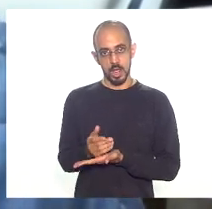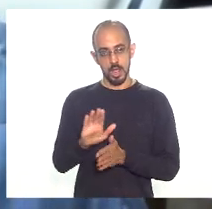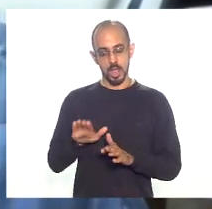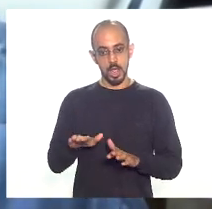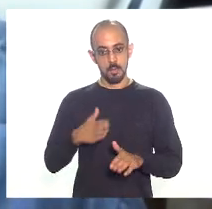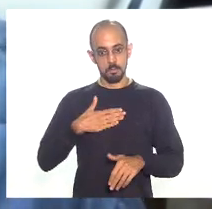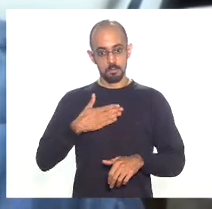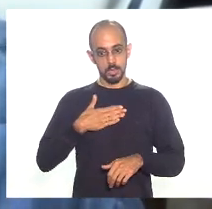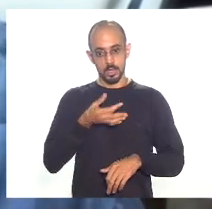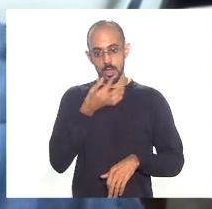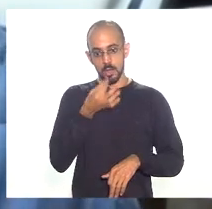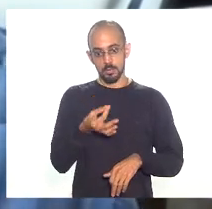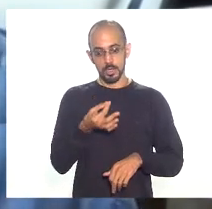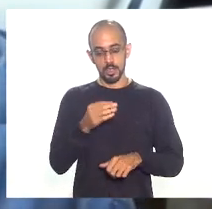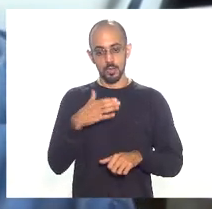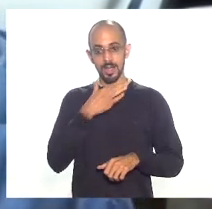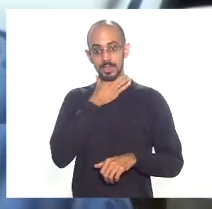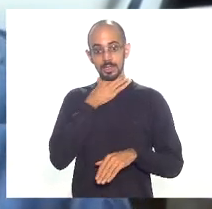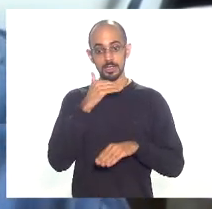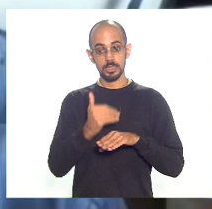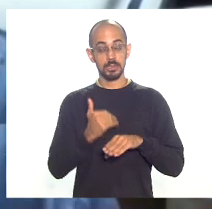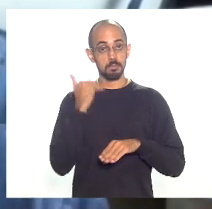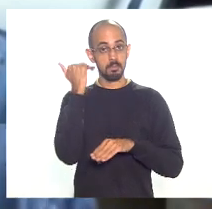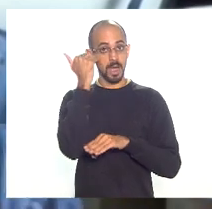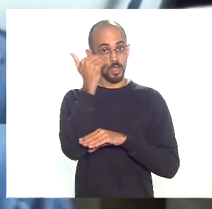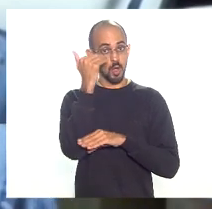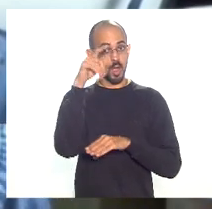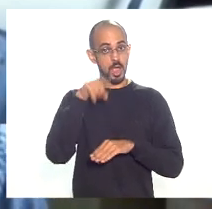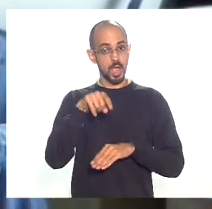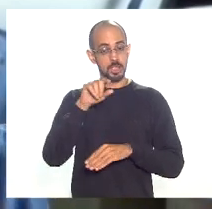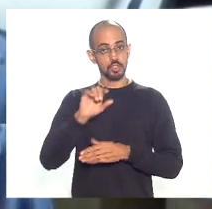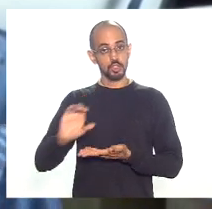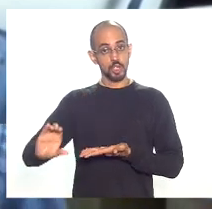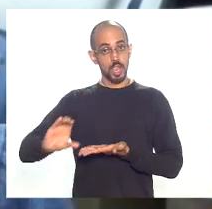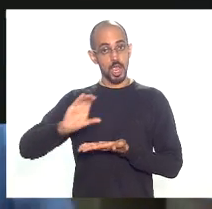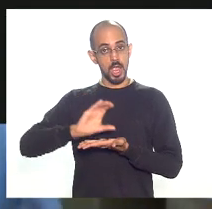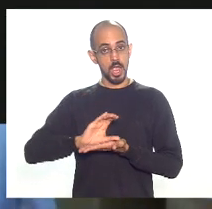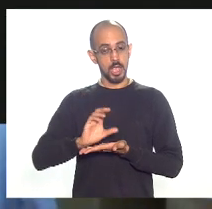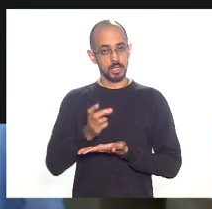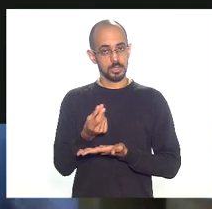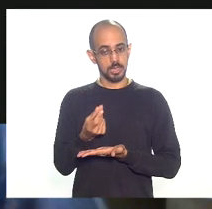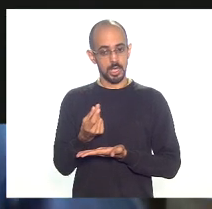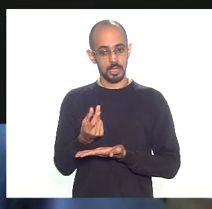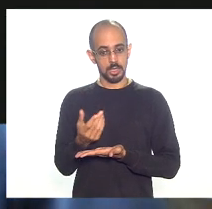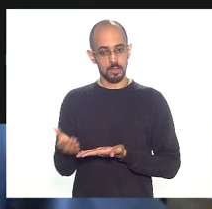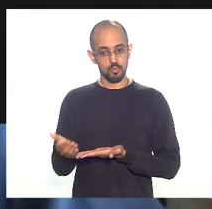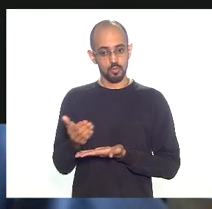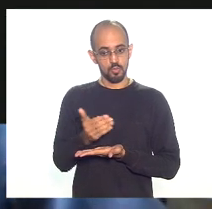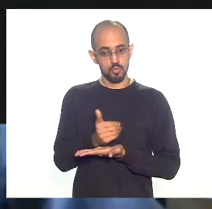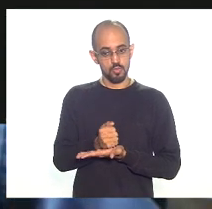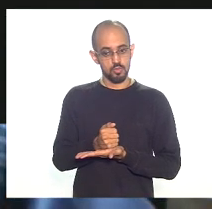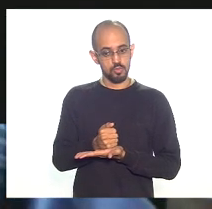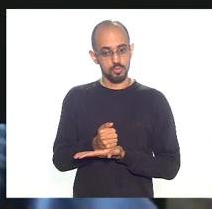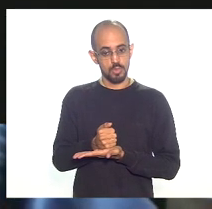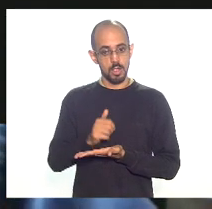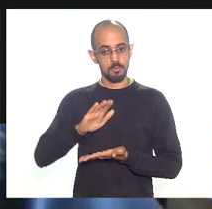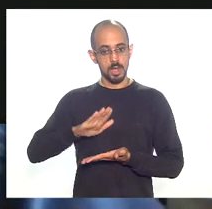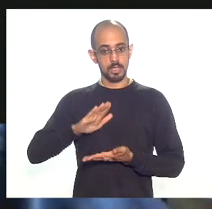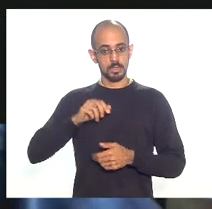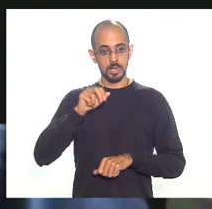nossa crise maior é de receita mas a visão neoliberal